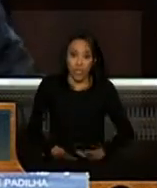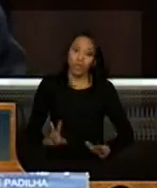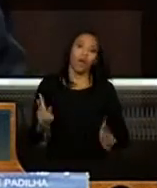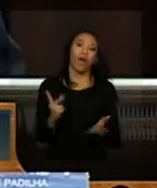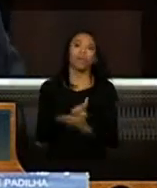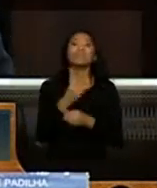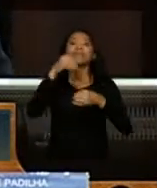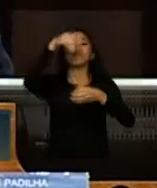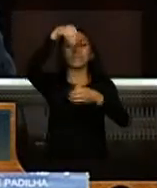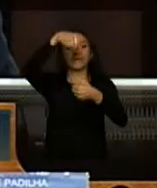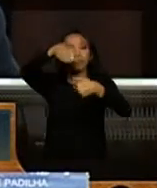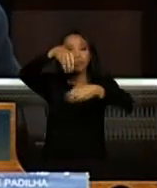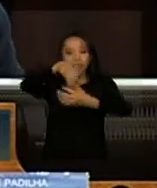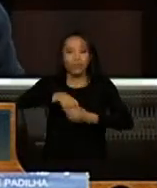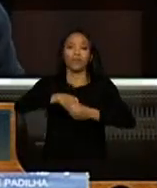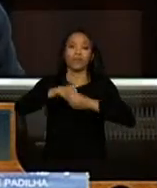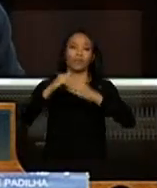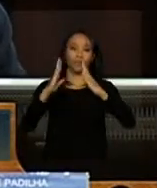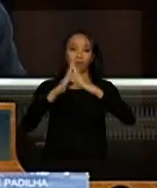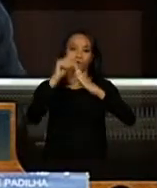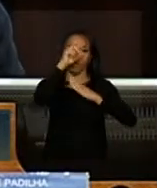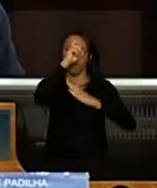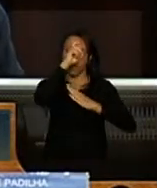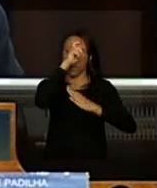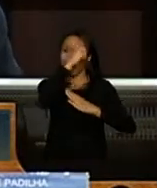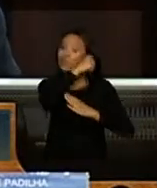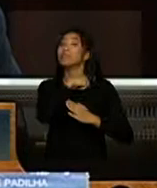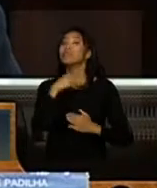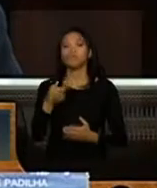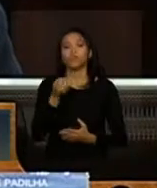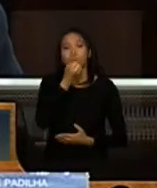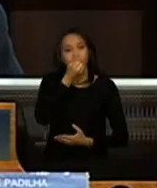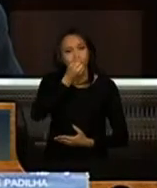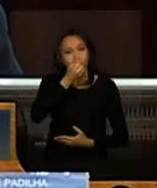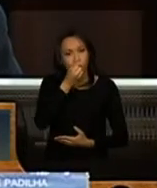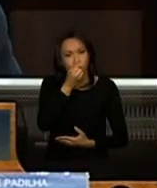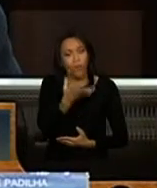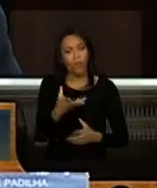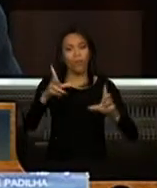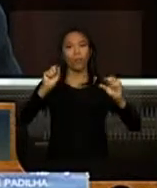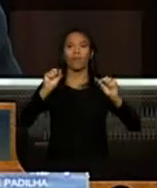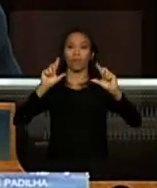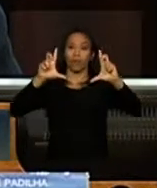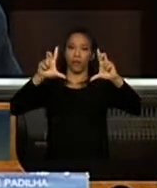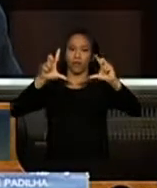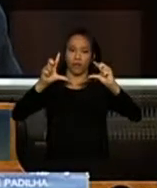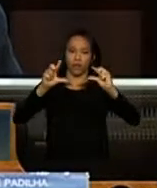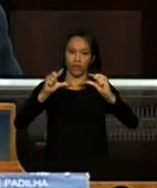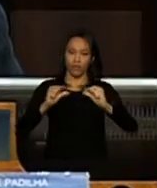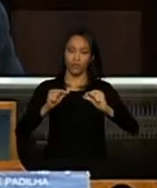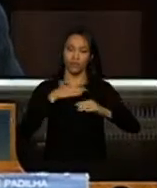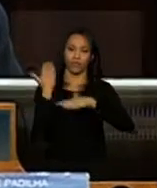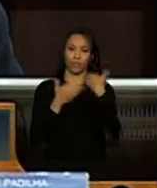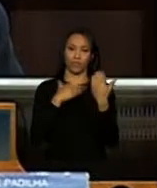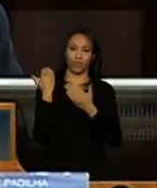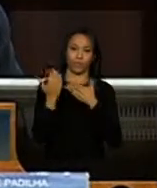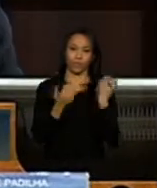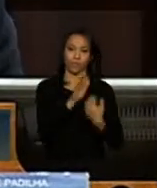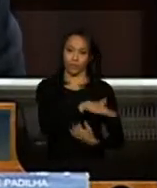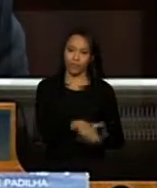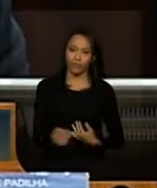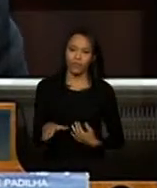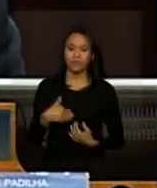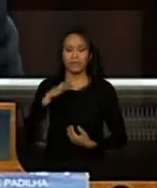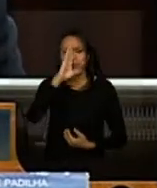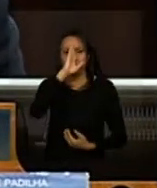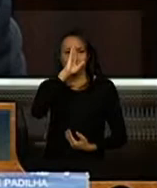hospital. Isso teve impacto muito positivo também na redução da mortalidade infantil,